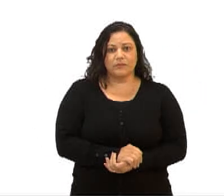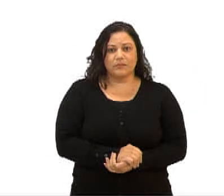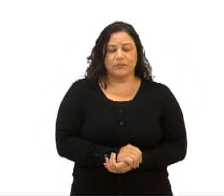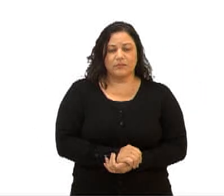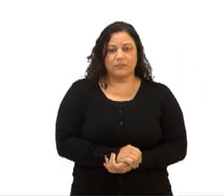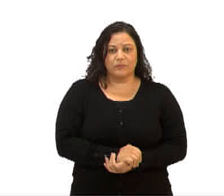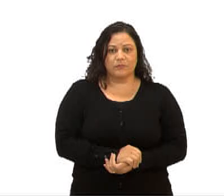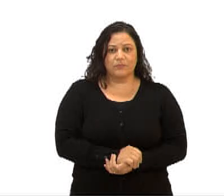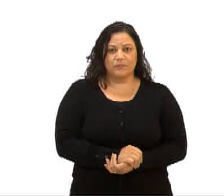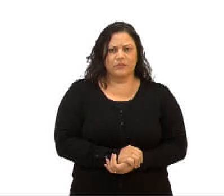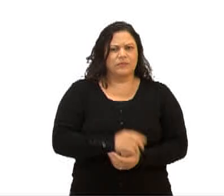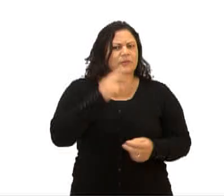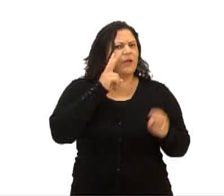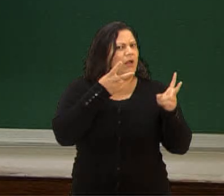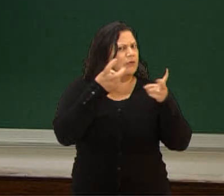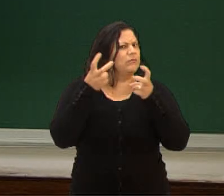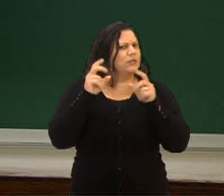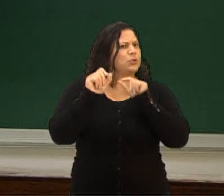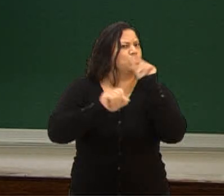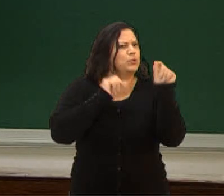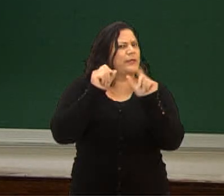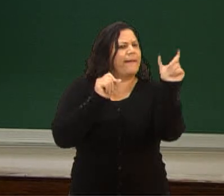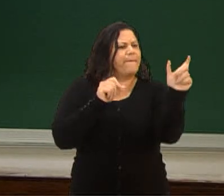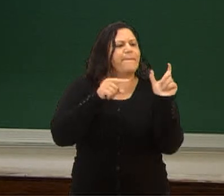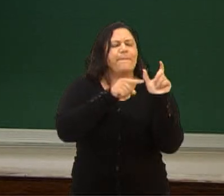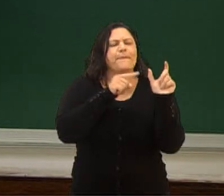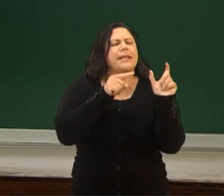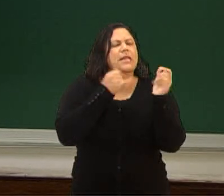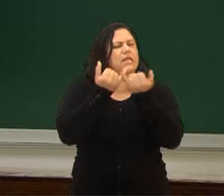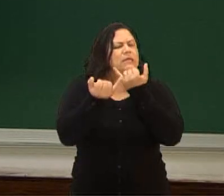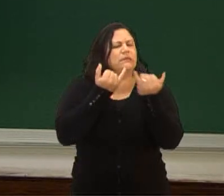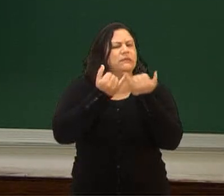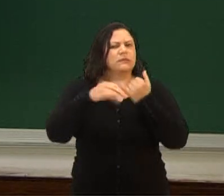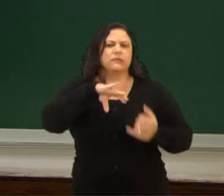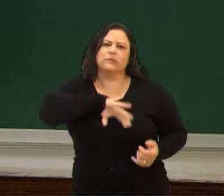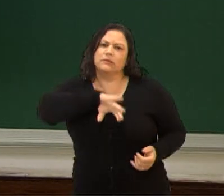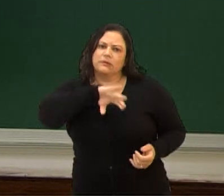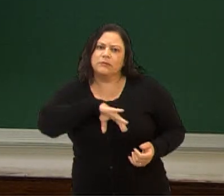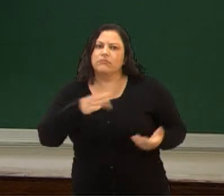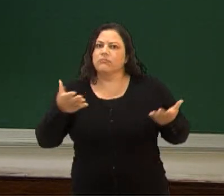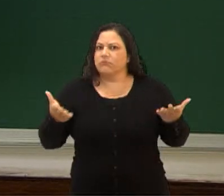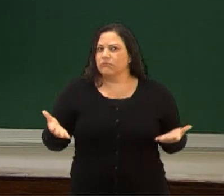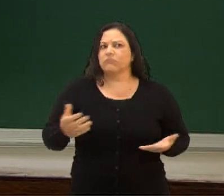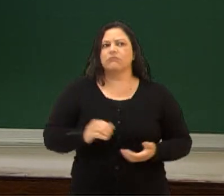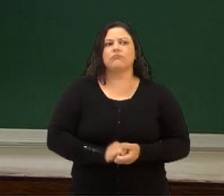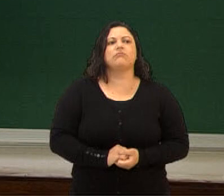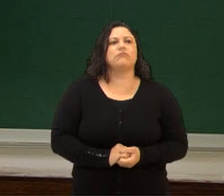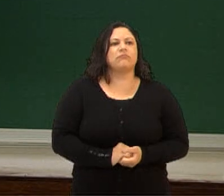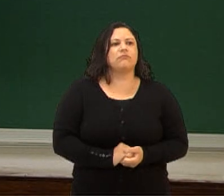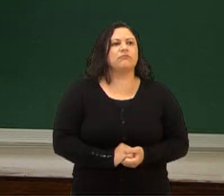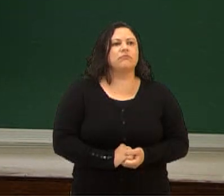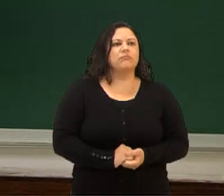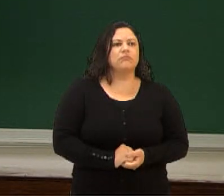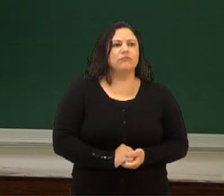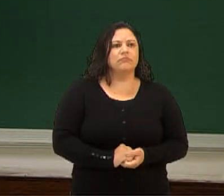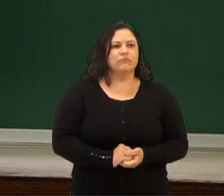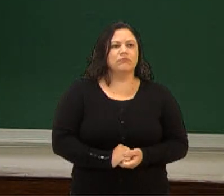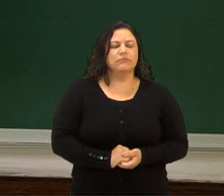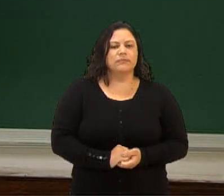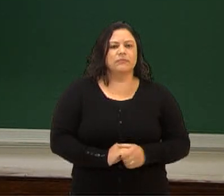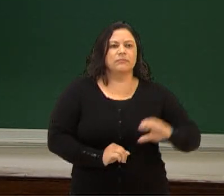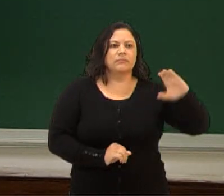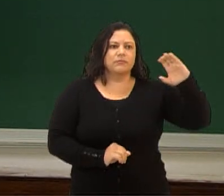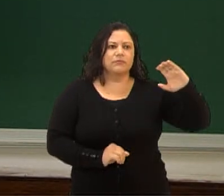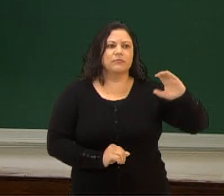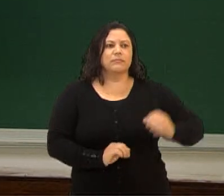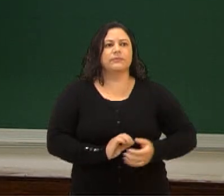gold. Veja que glitters é uma palavrinha bem parecida com o português. An idle brain is